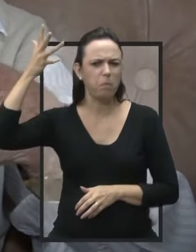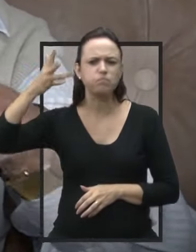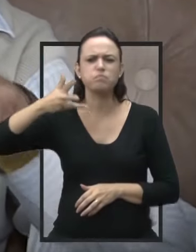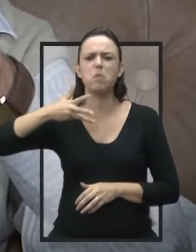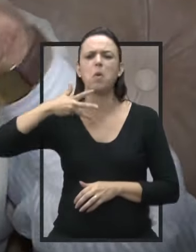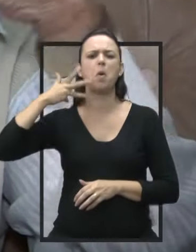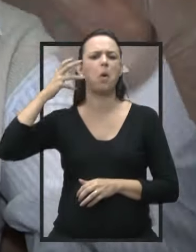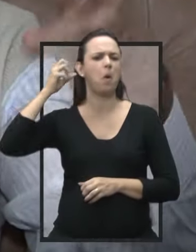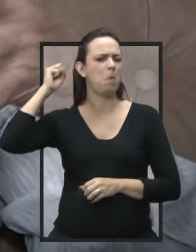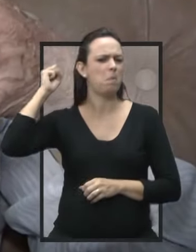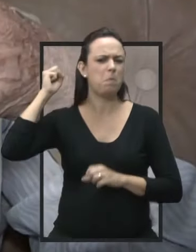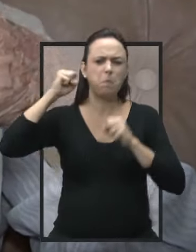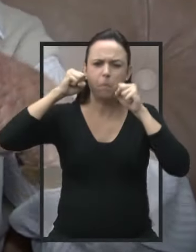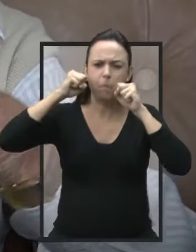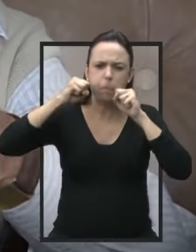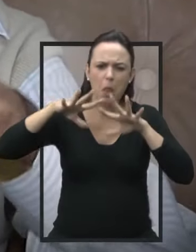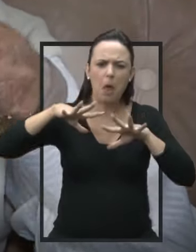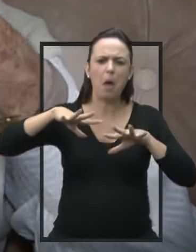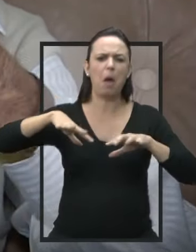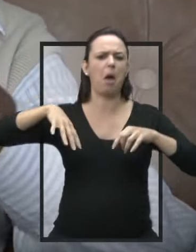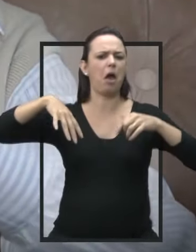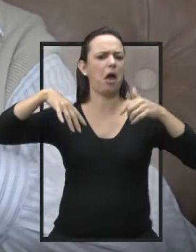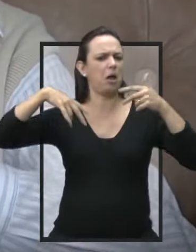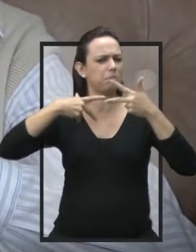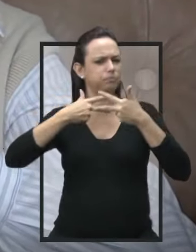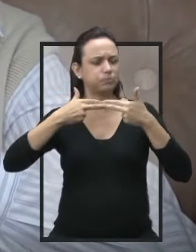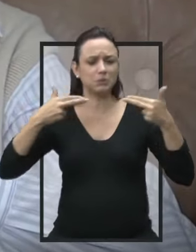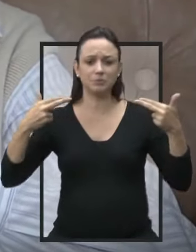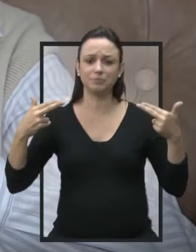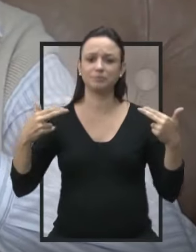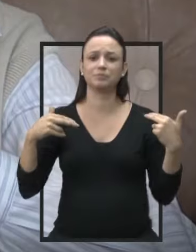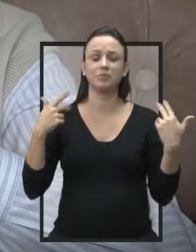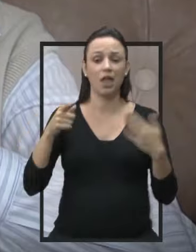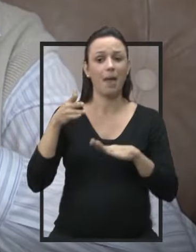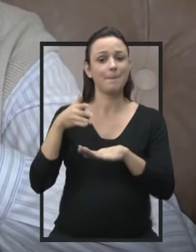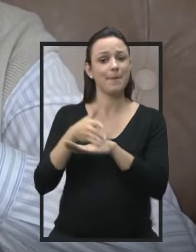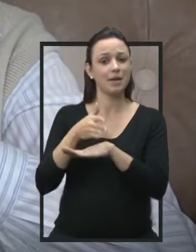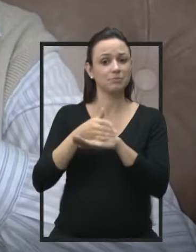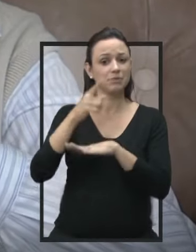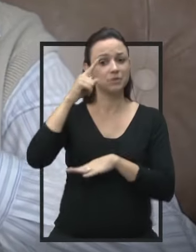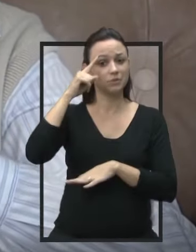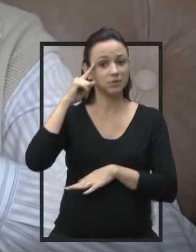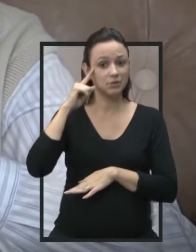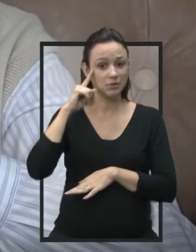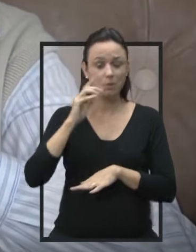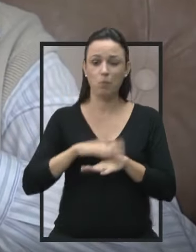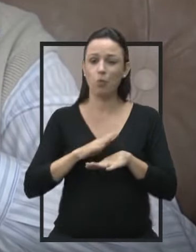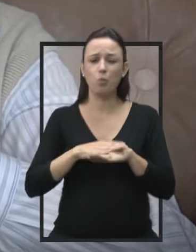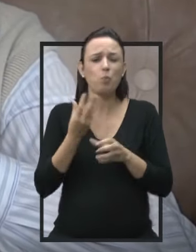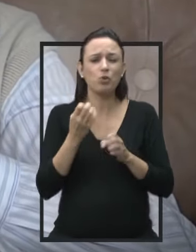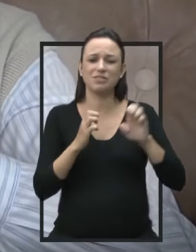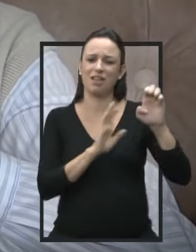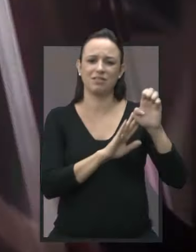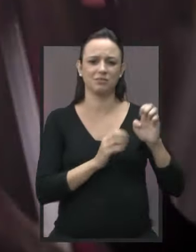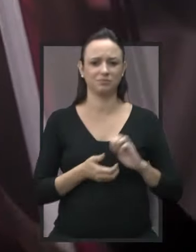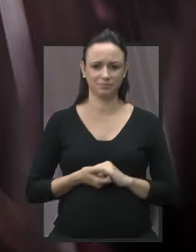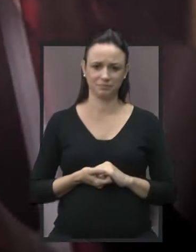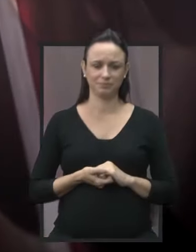discursos agressivos, entendeu? Então, essa participação dele foi muito esquerdizante,